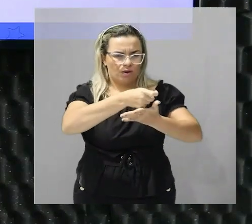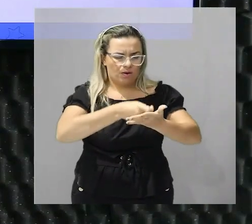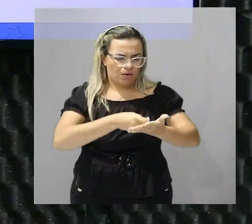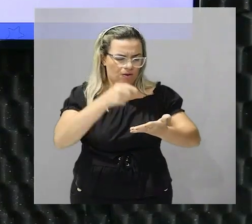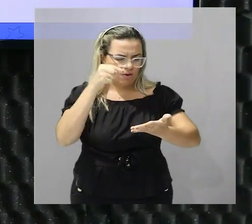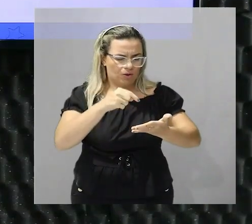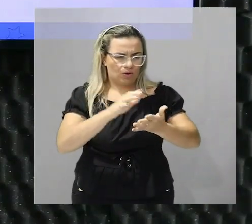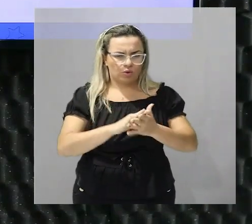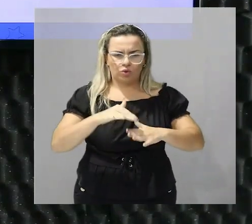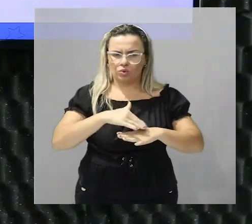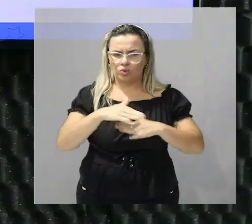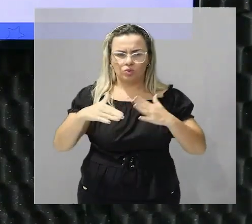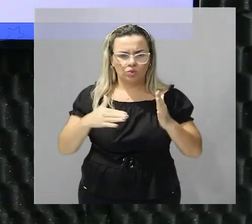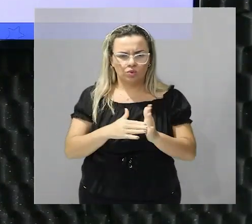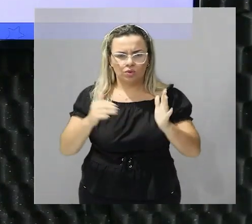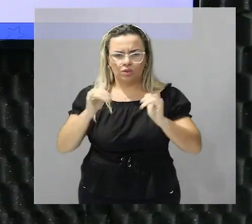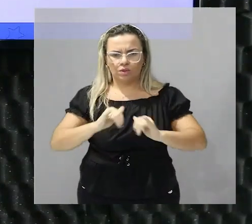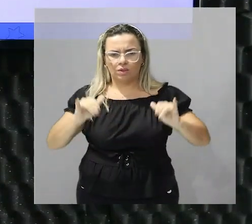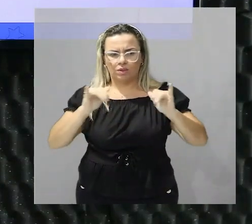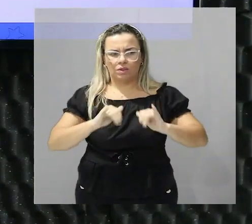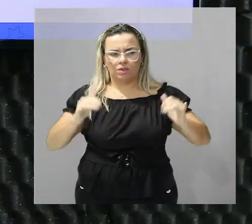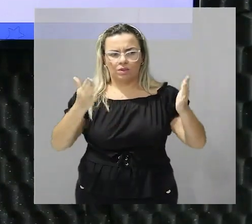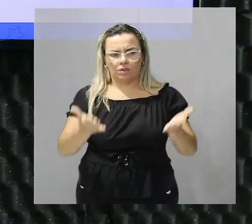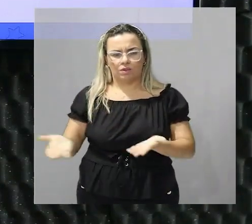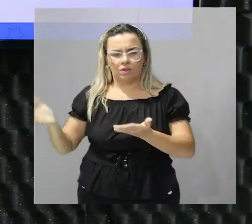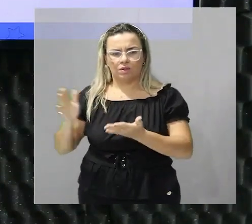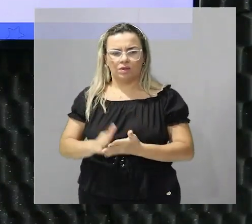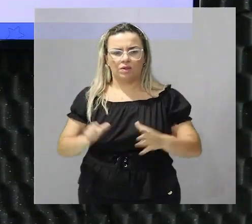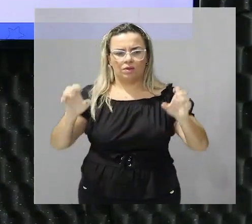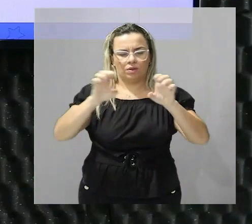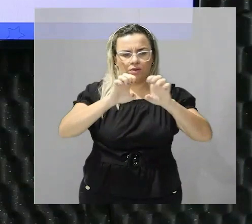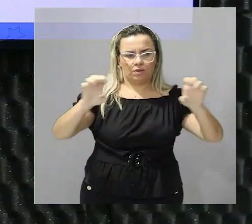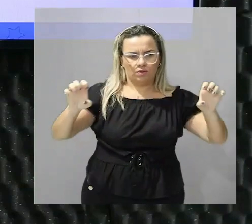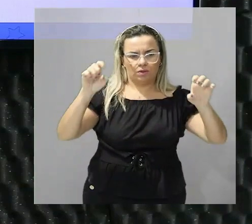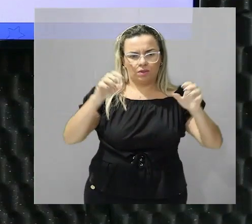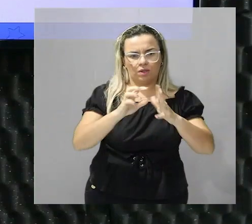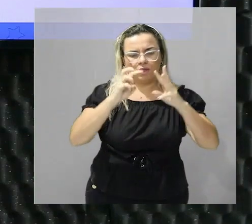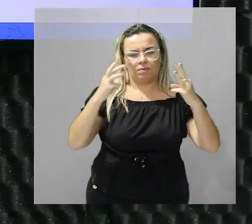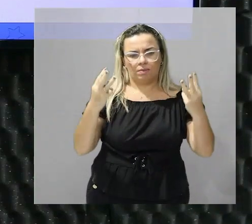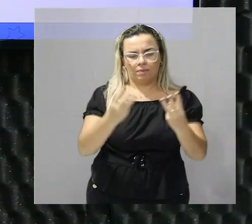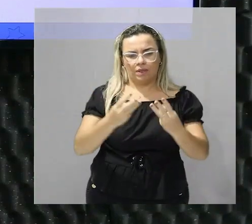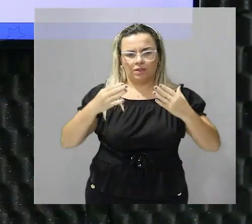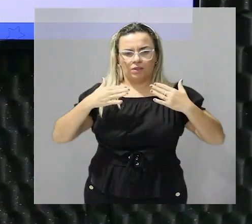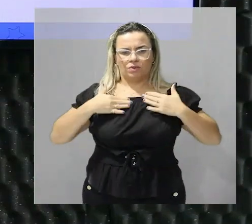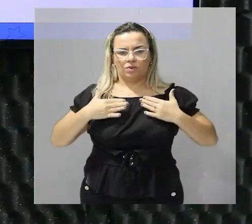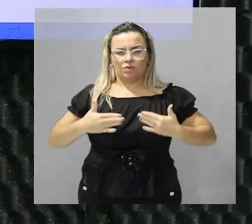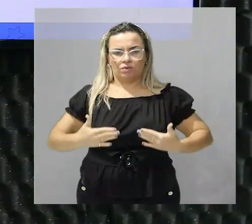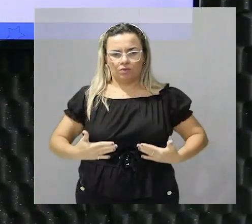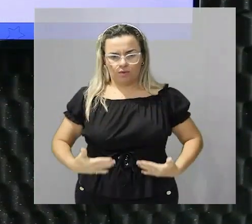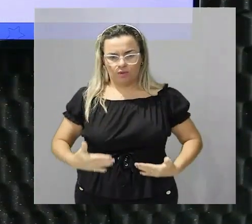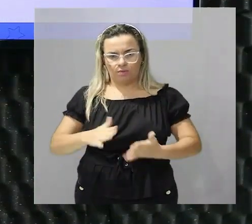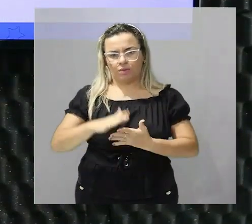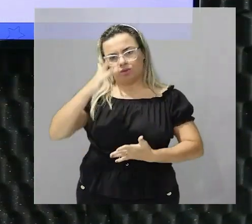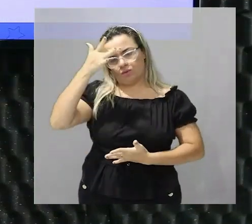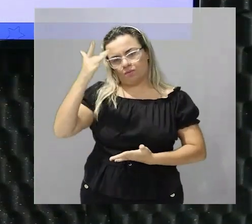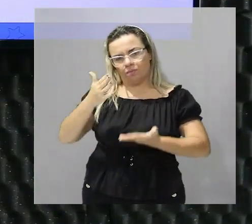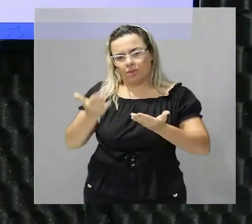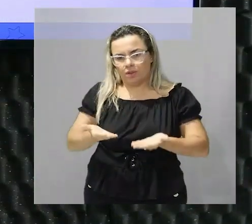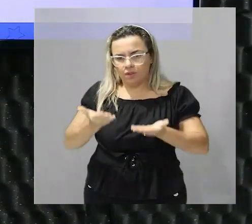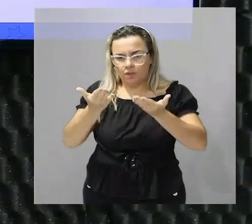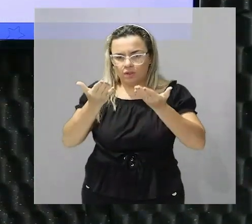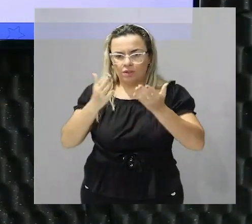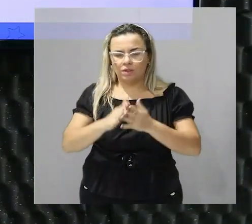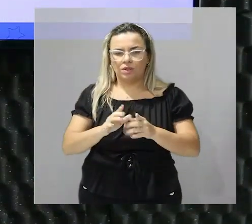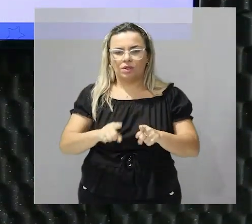toda essa informação. E lá, esse fragmento diz o seguinte, a equação considera a massa do indivíduo, além do